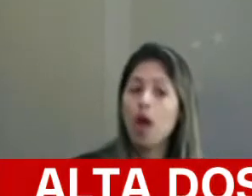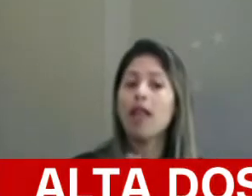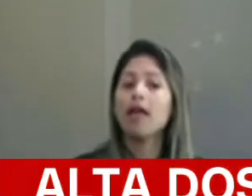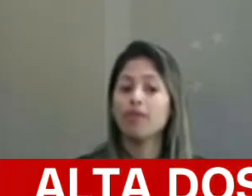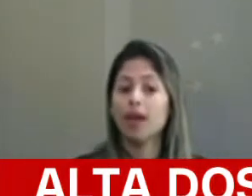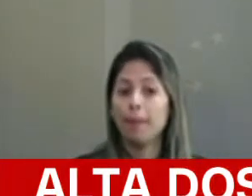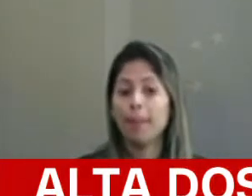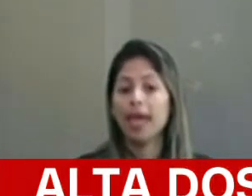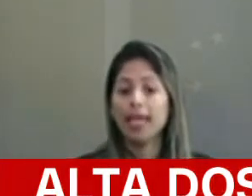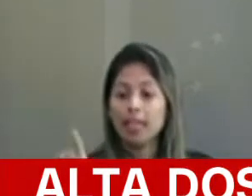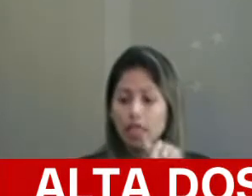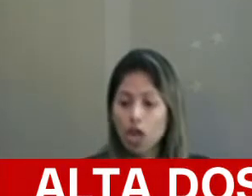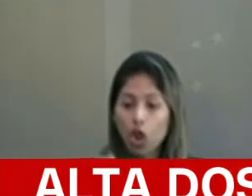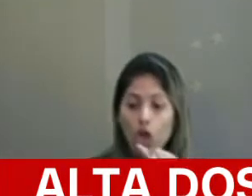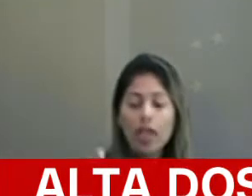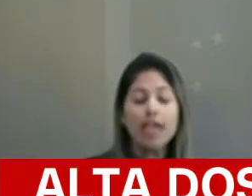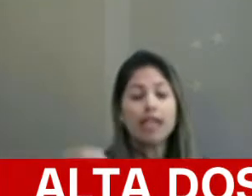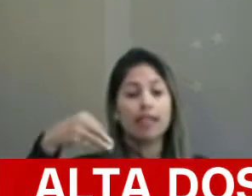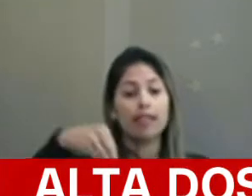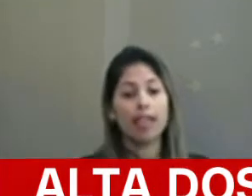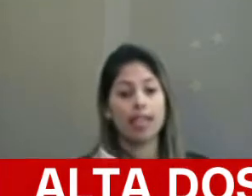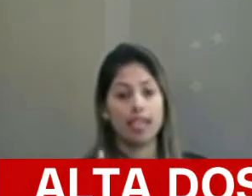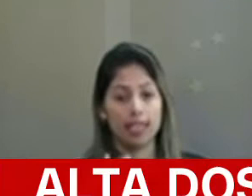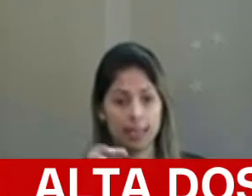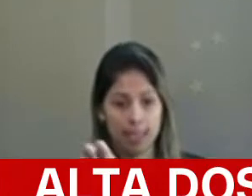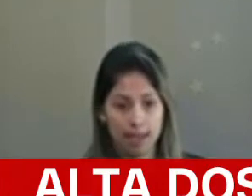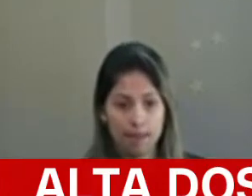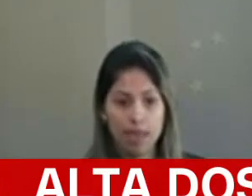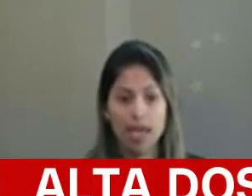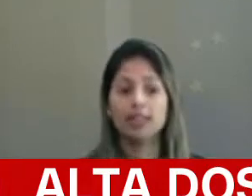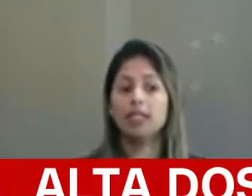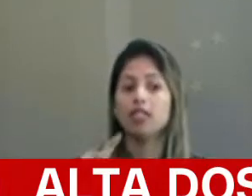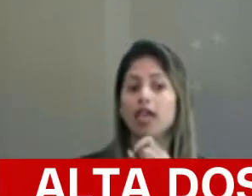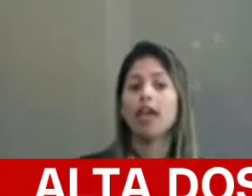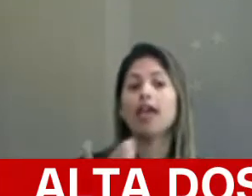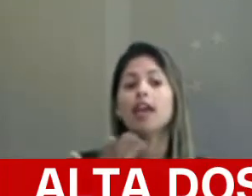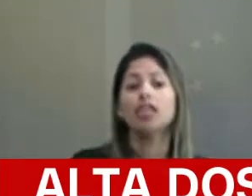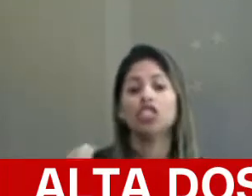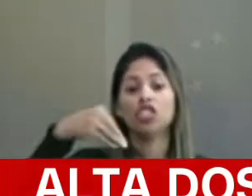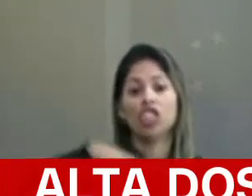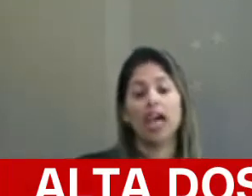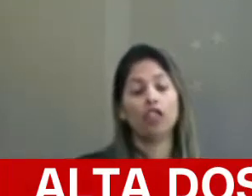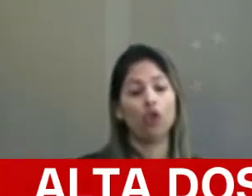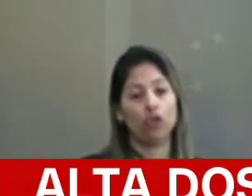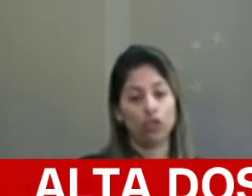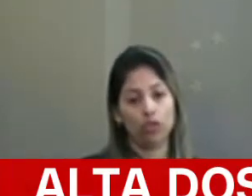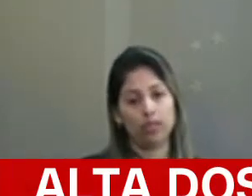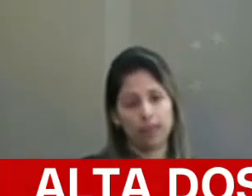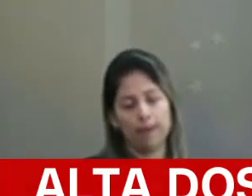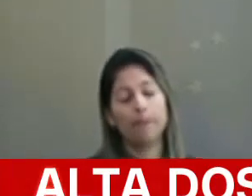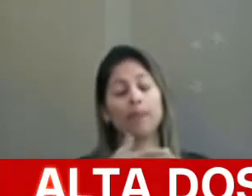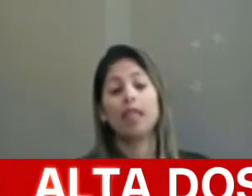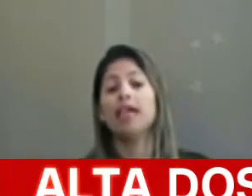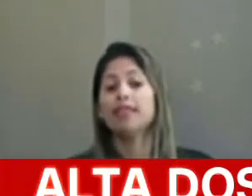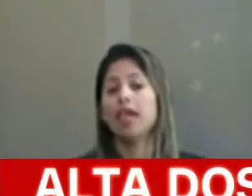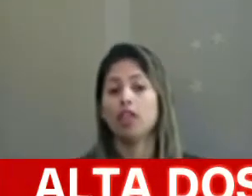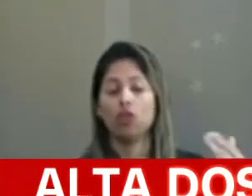da seletividade no ICMS é determinada pela Constituição Federal